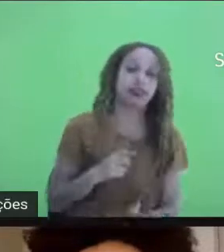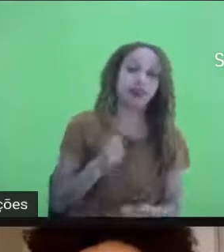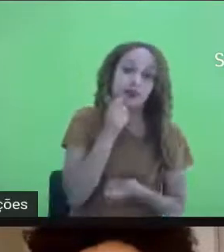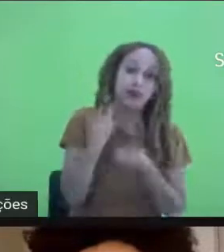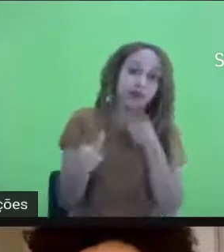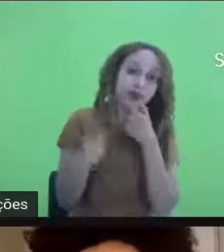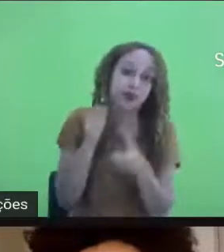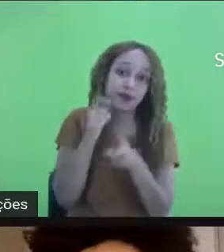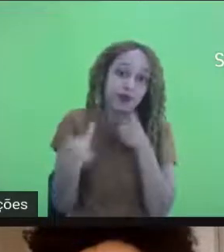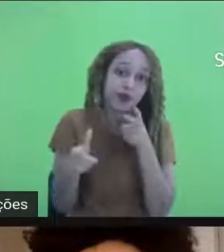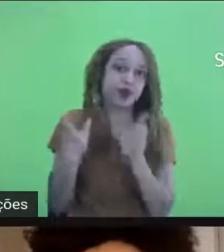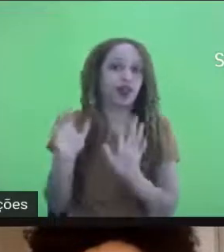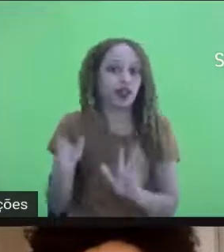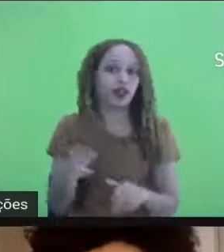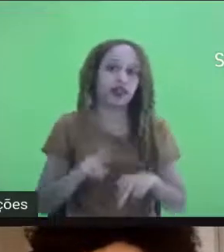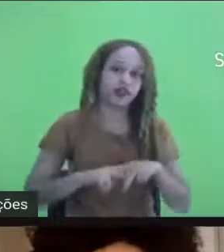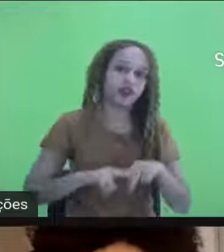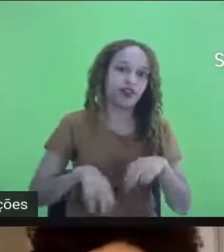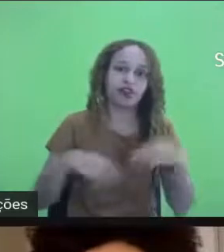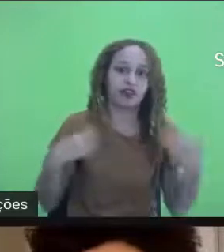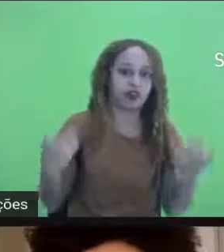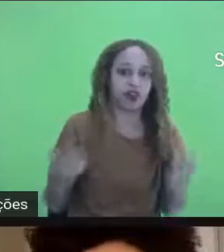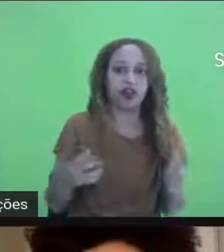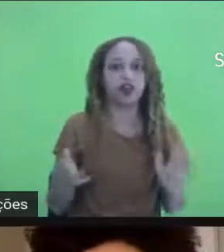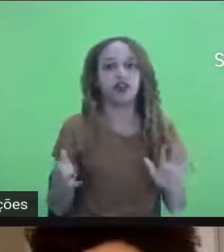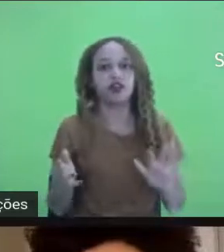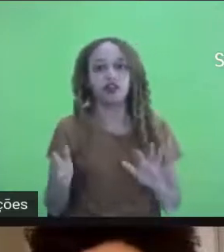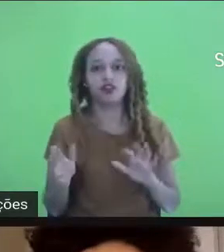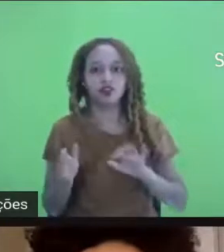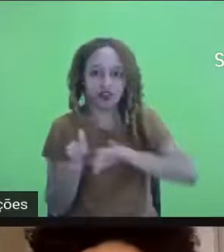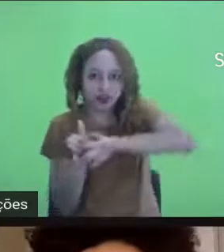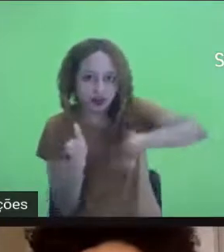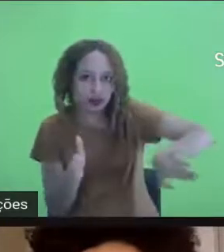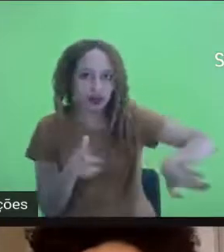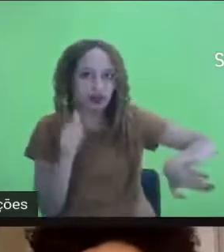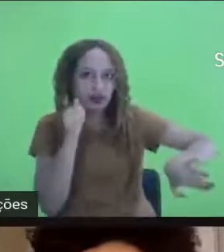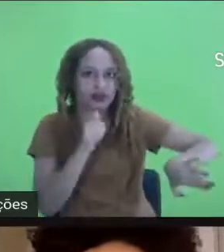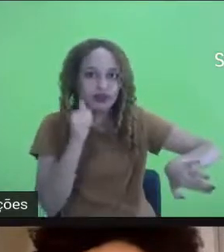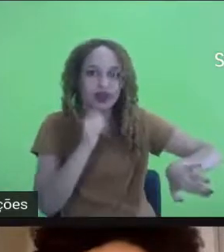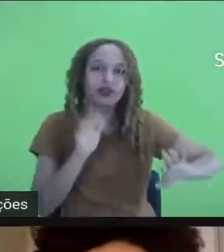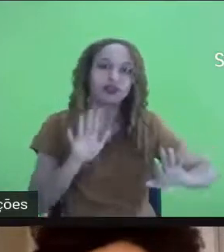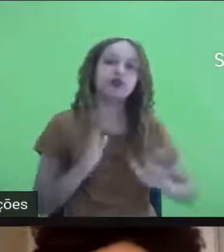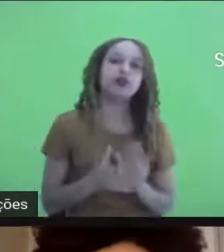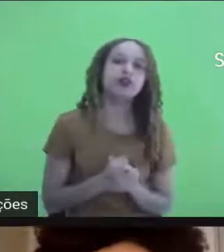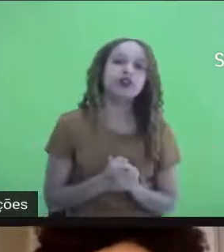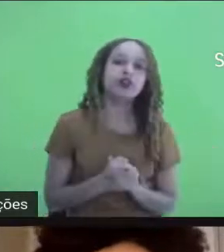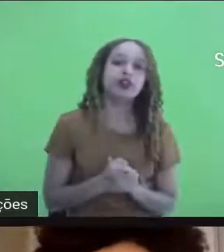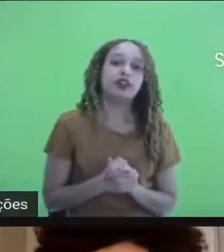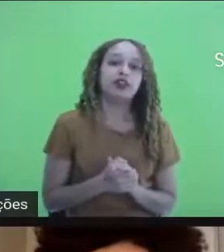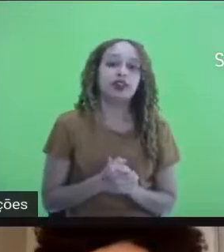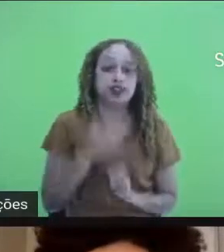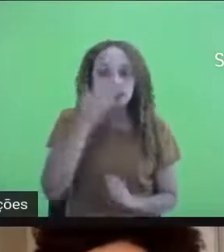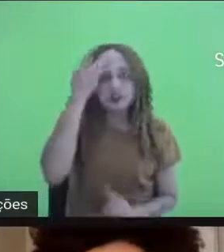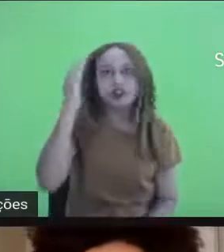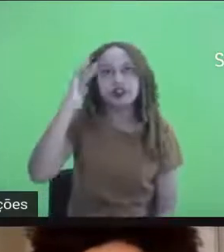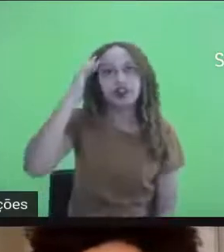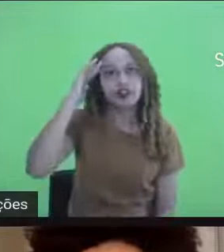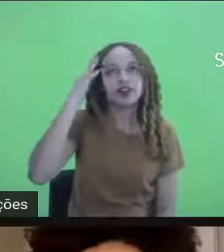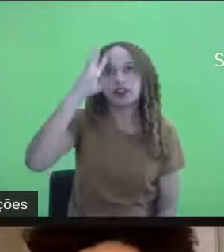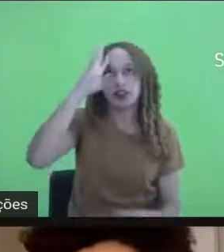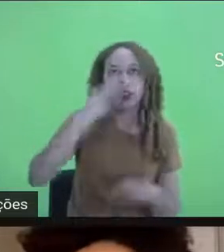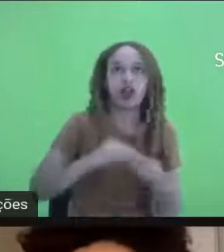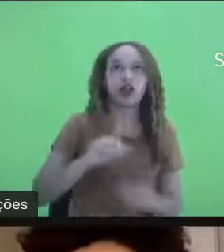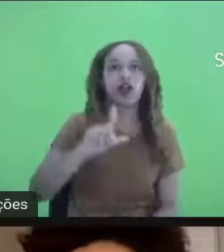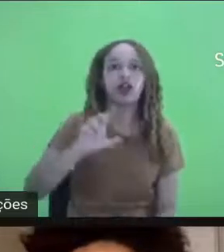pode ter pela questão de gênero, a coisa de objetificar um pouco a mulher e não sei o quê, mas aquele que chegou um pouco mais dessa visão, ou do Lelé,